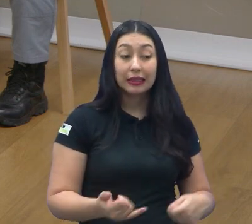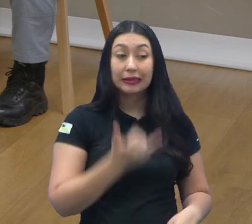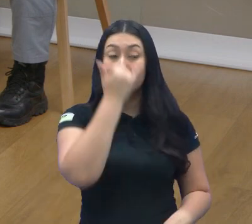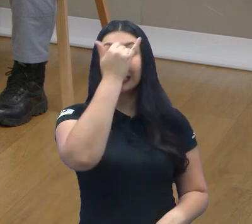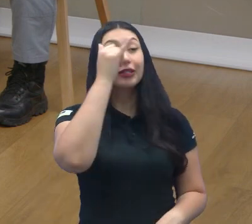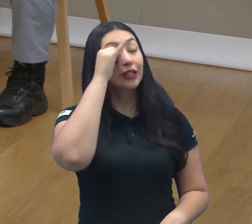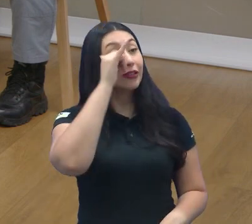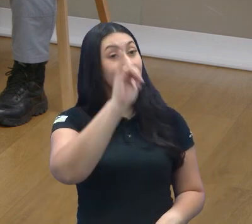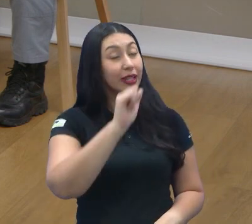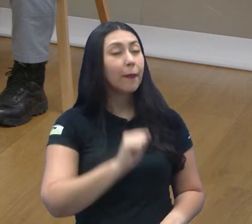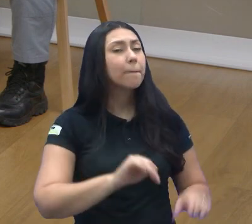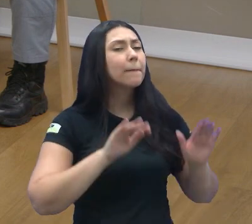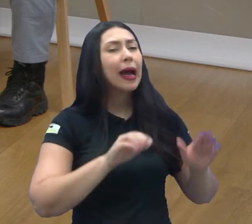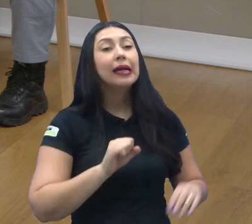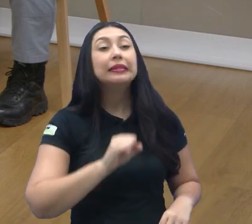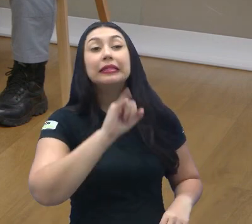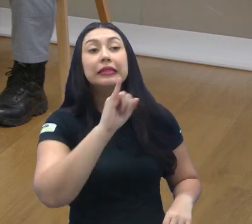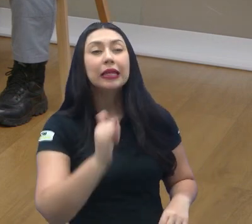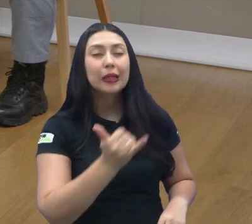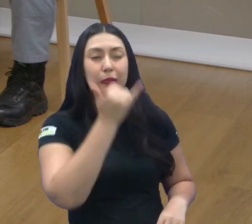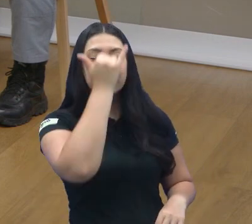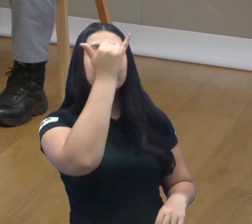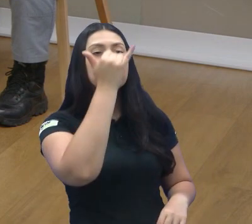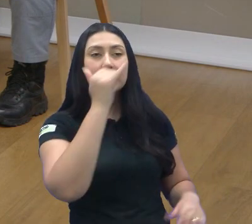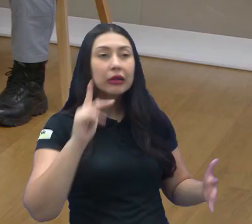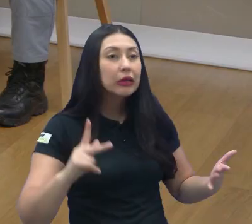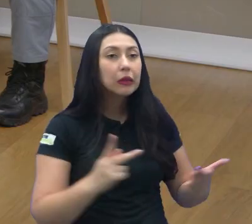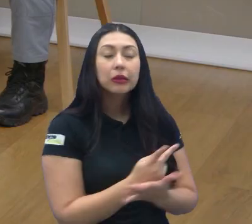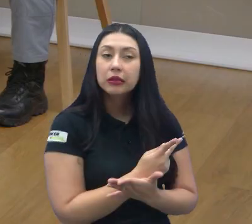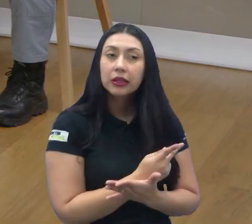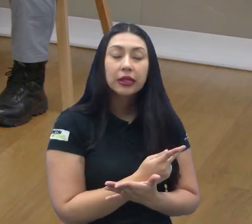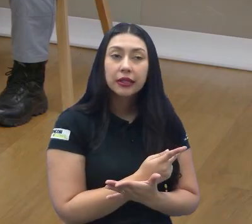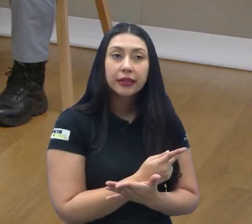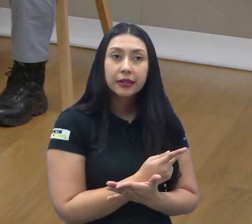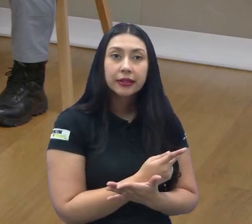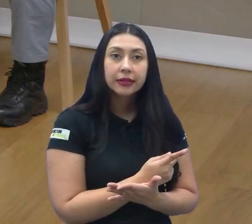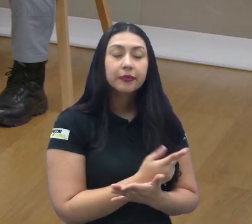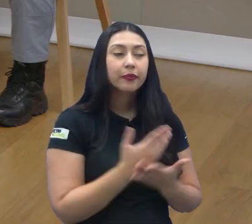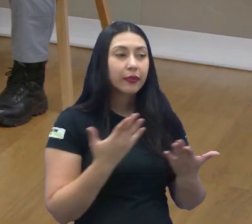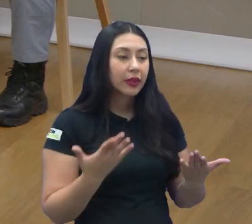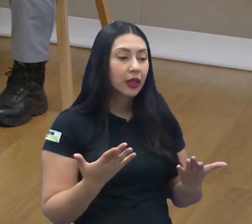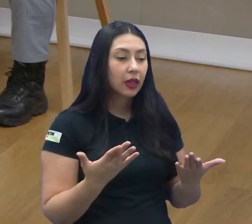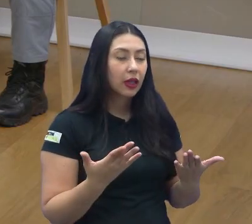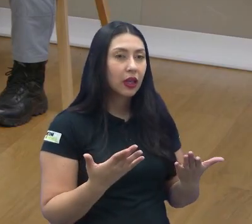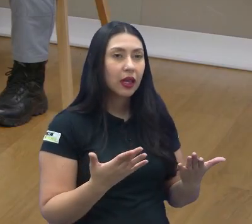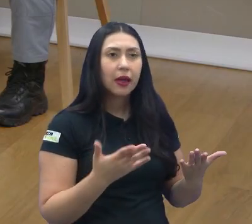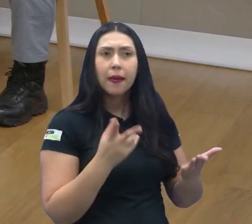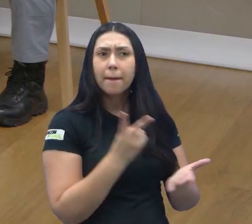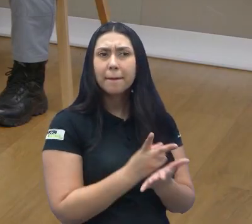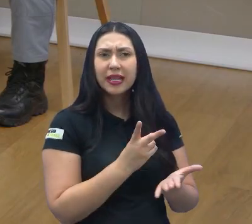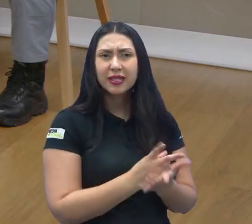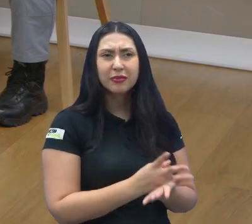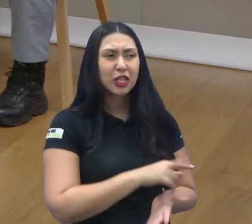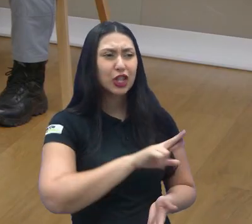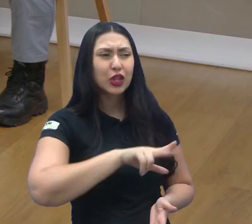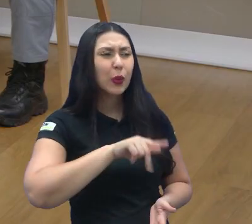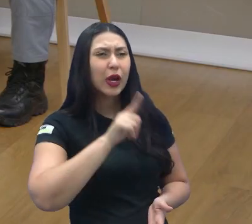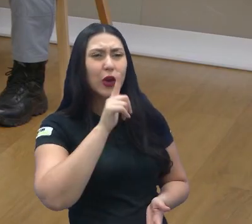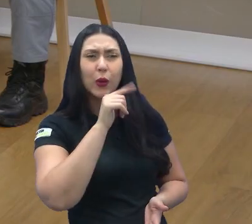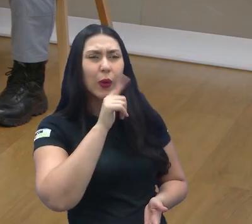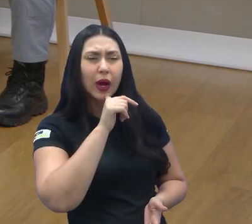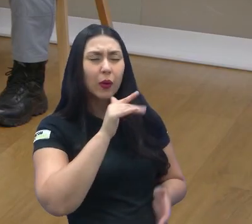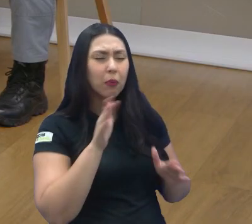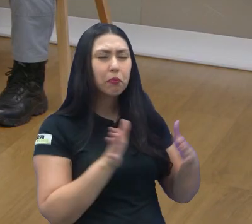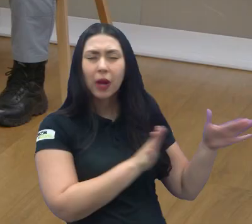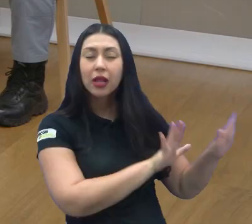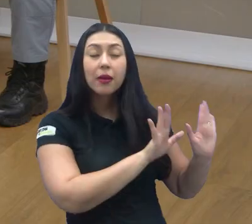aconteçam. Mas caso aconteça um acidente de uma criança, tirando agora um pouquinho o foco da questão da criança afogar, enfim, mas